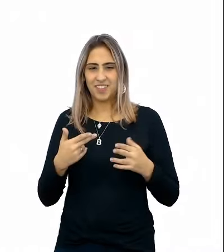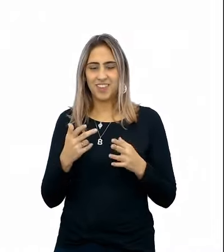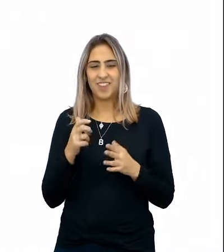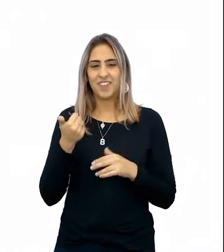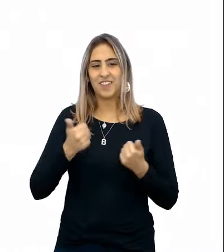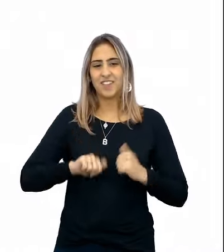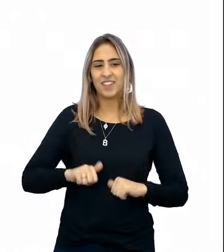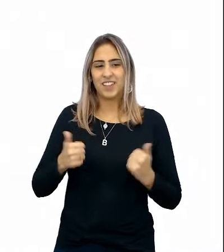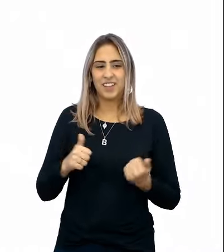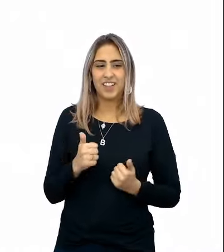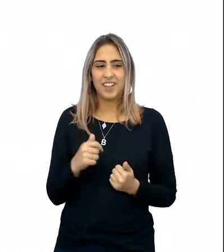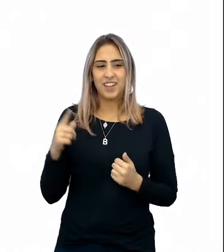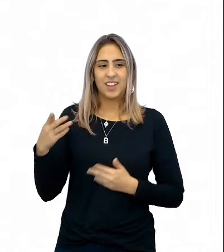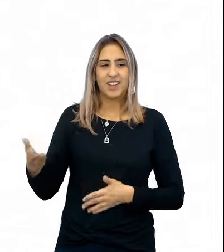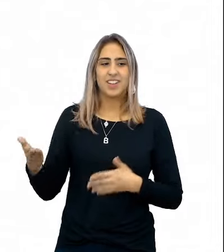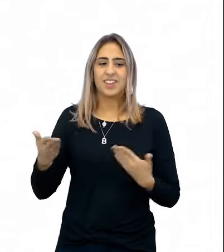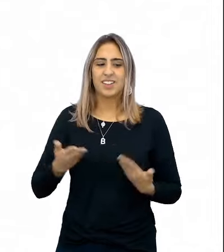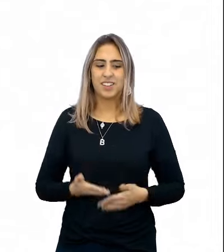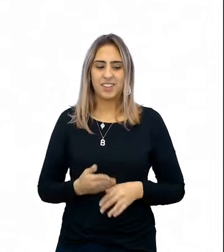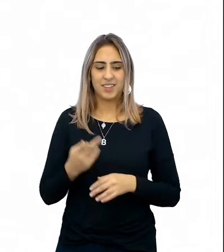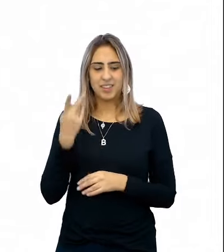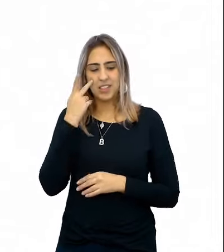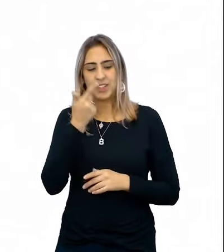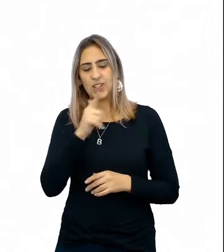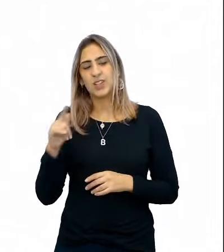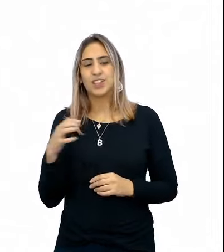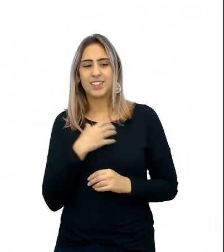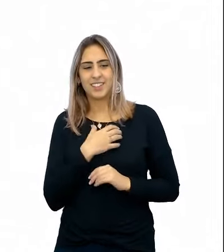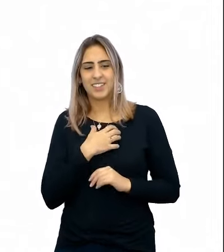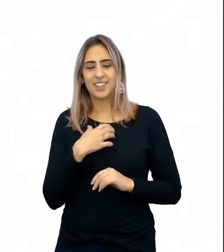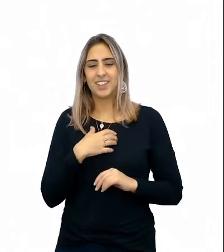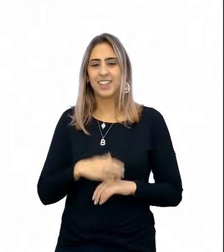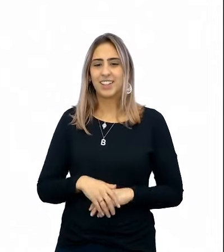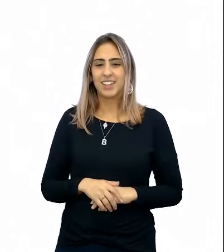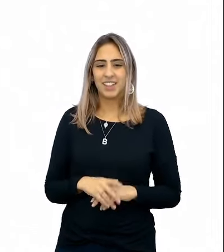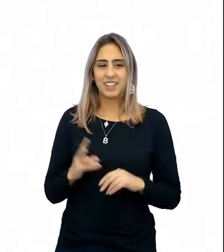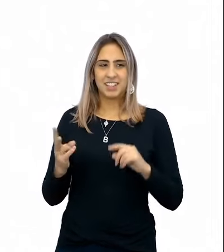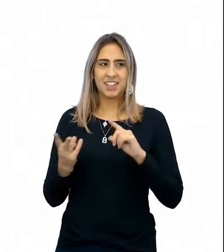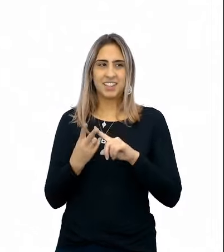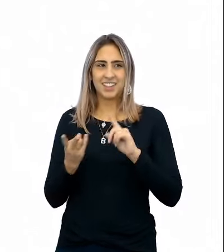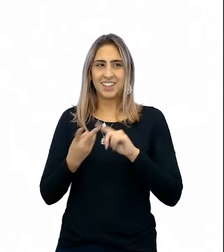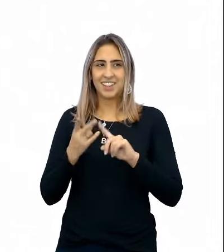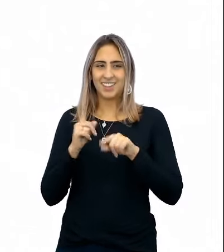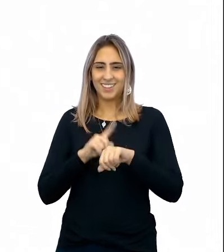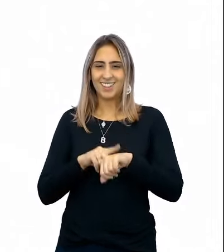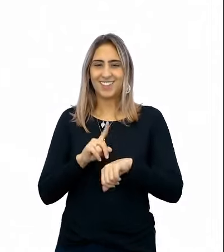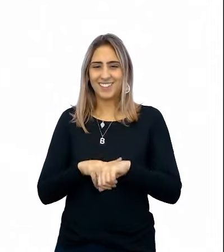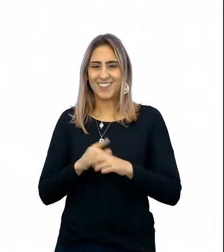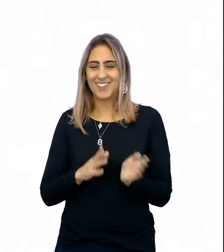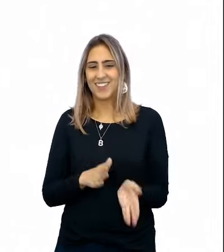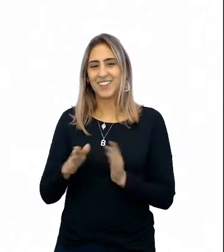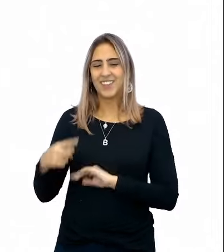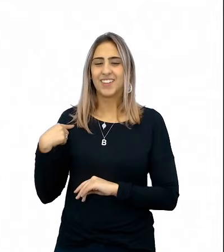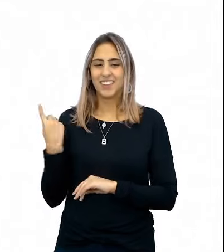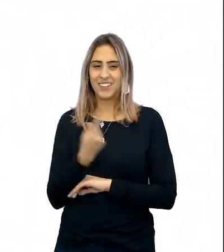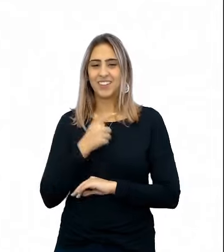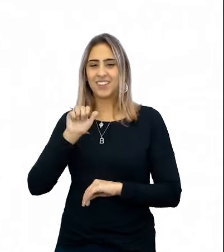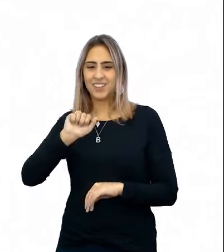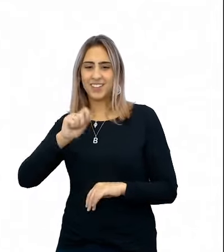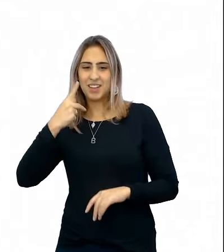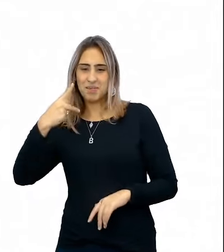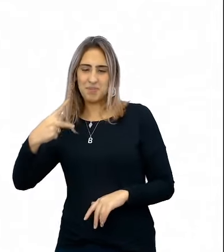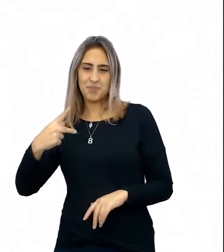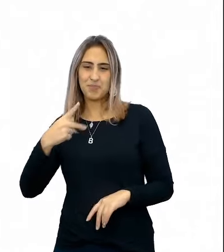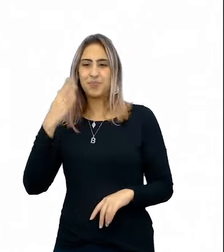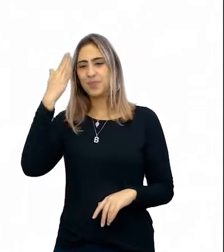que já trouxemos em outra situação. No segundo momento, estudaremos a APE